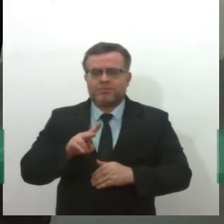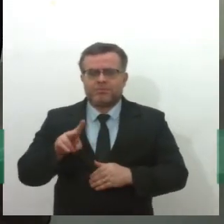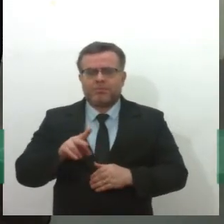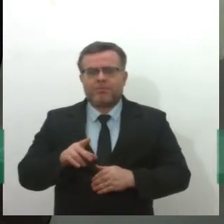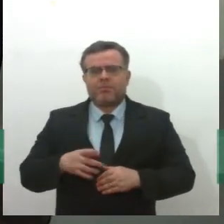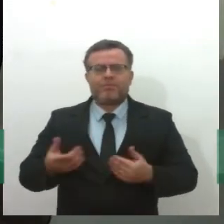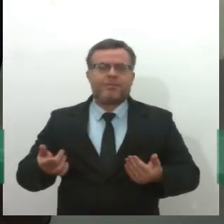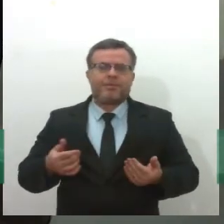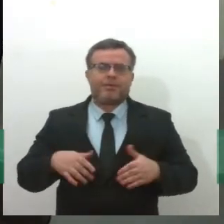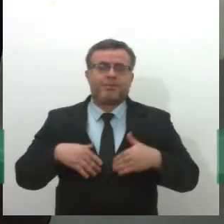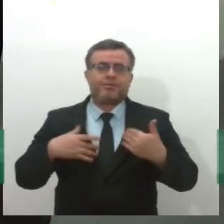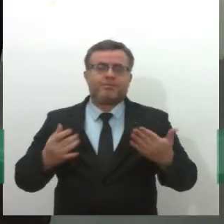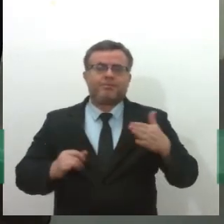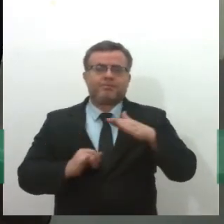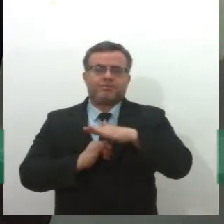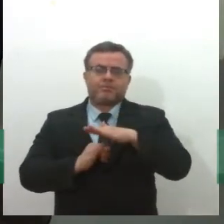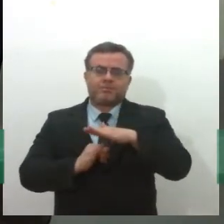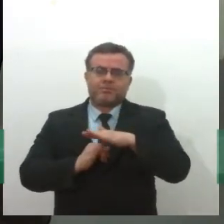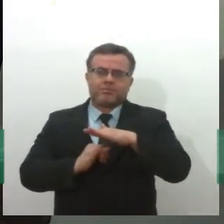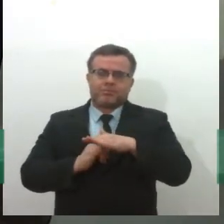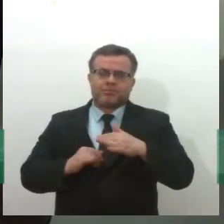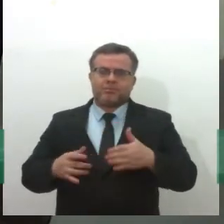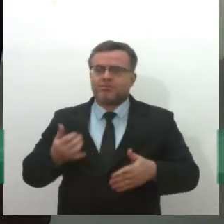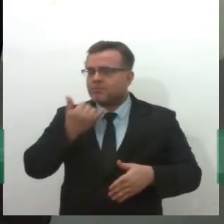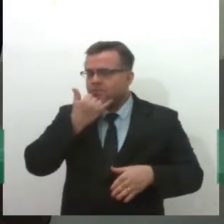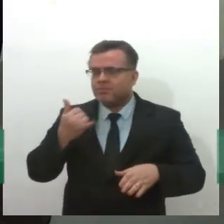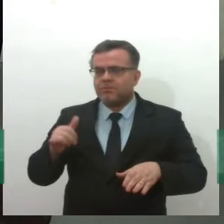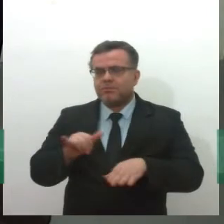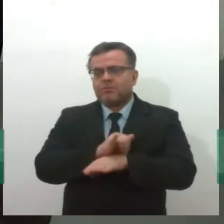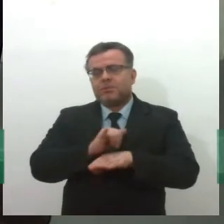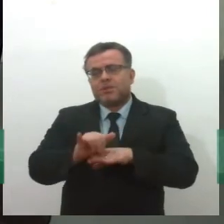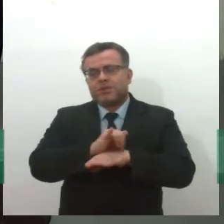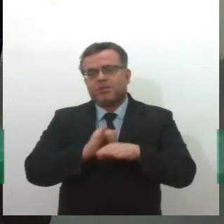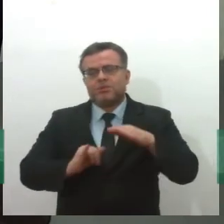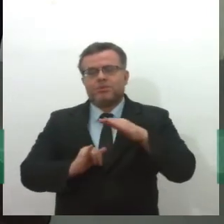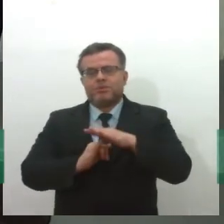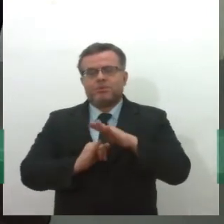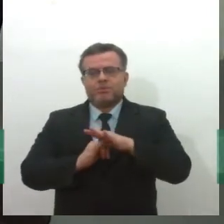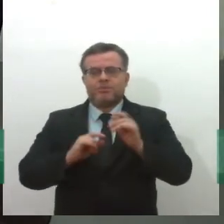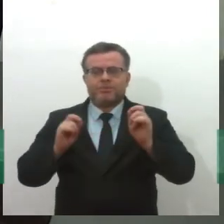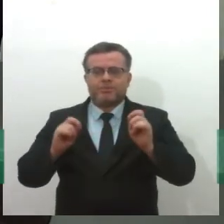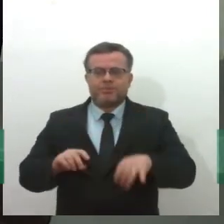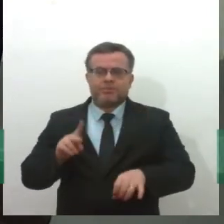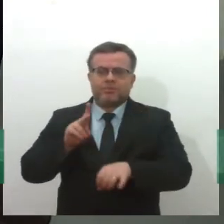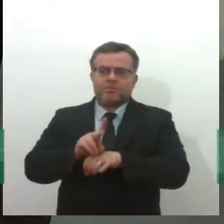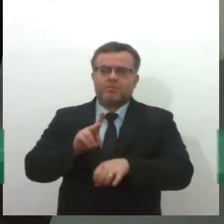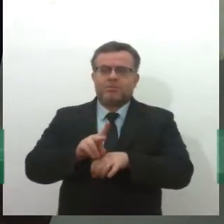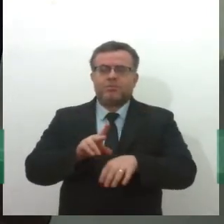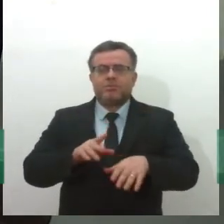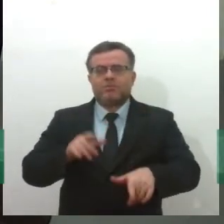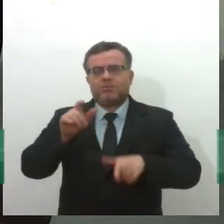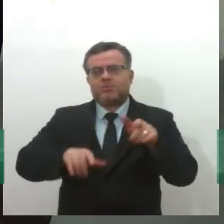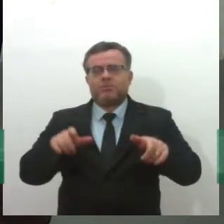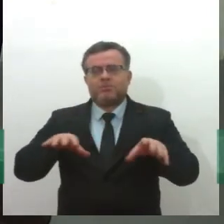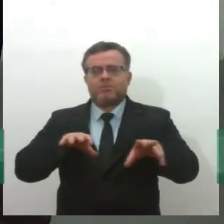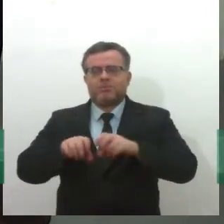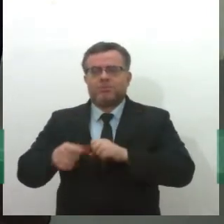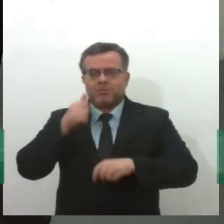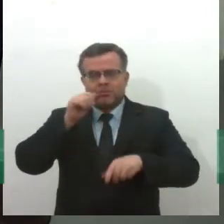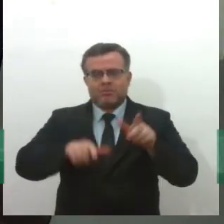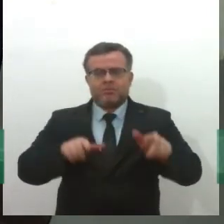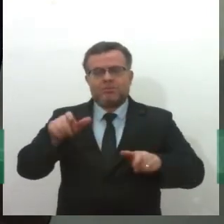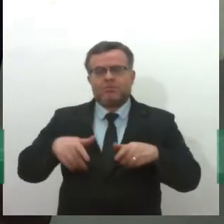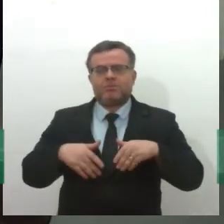Qual é o instituto, qual é a estratégia do instituto, né? Atenda para a formação de mulheres. Quais são as principais